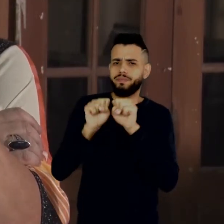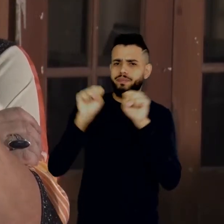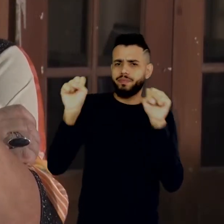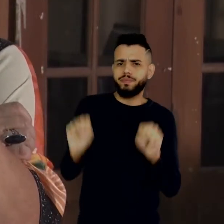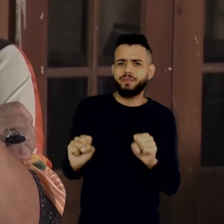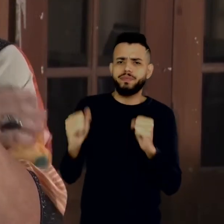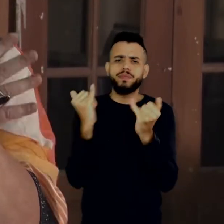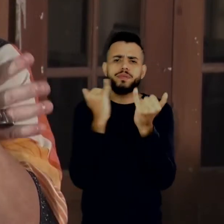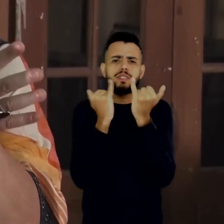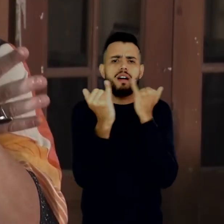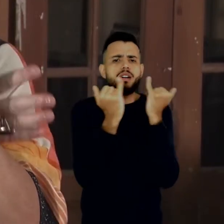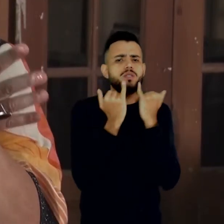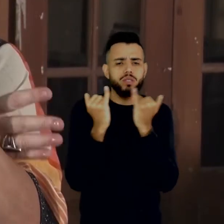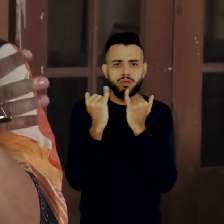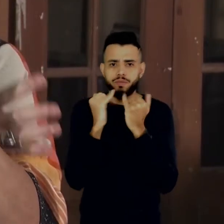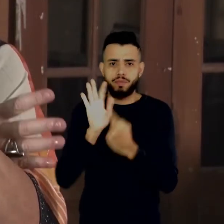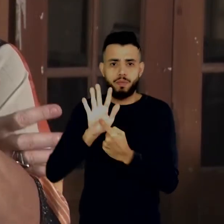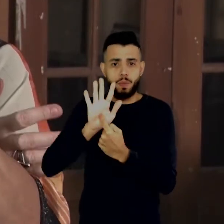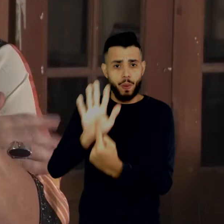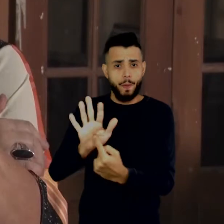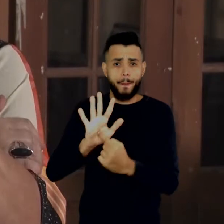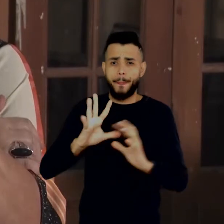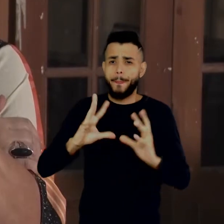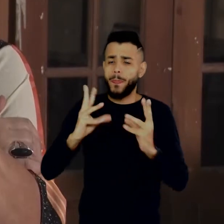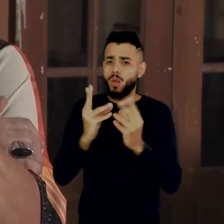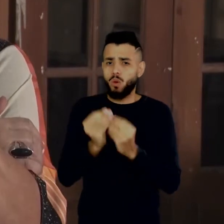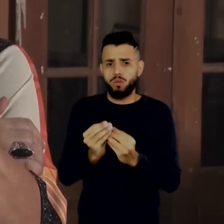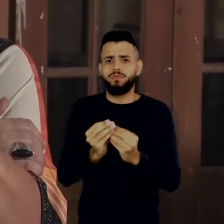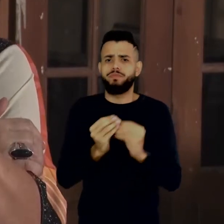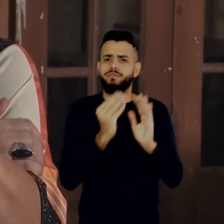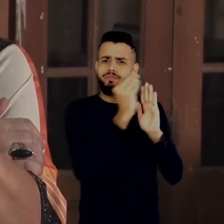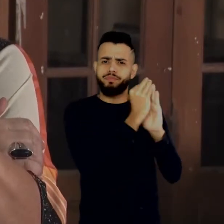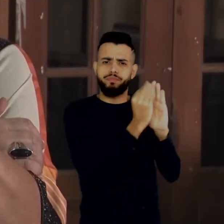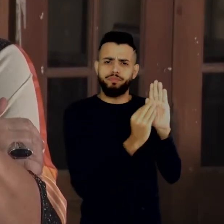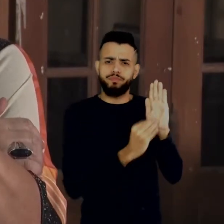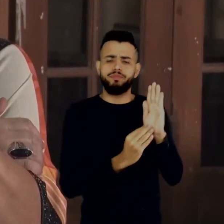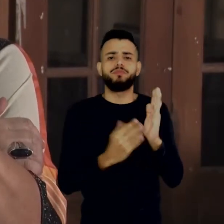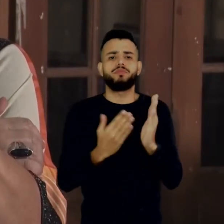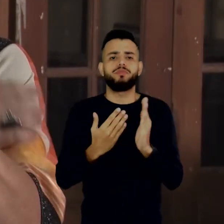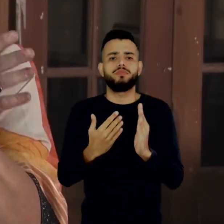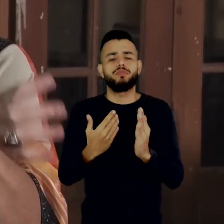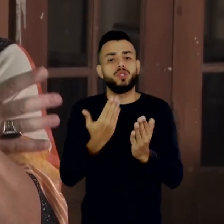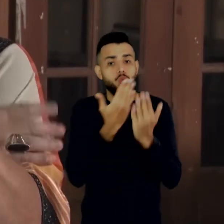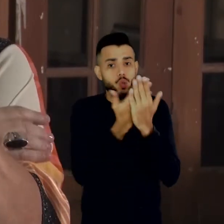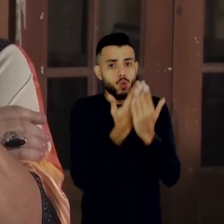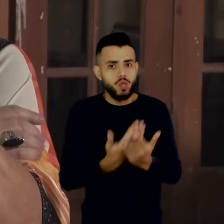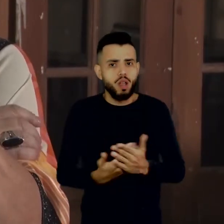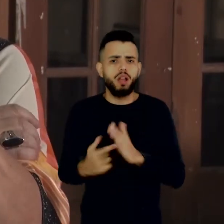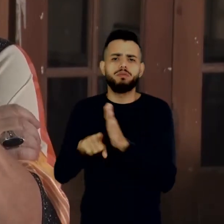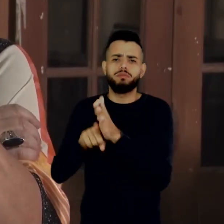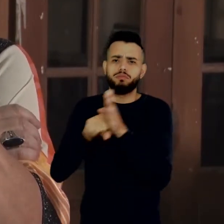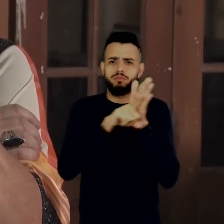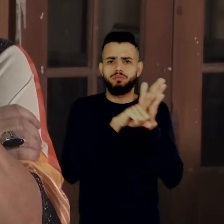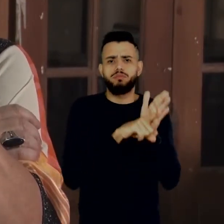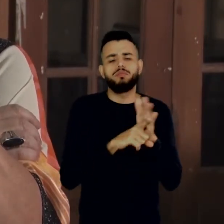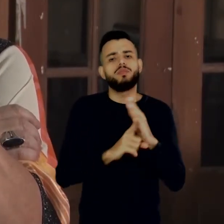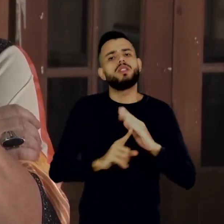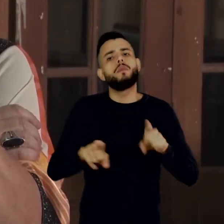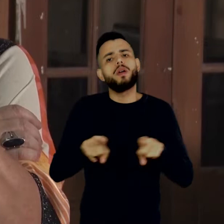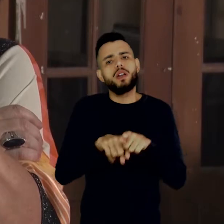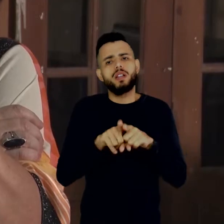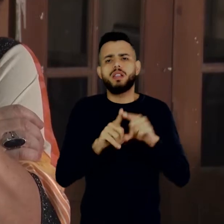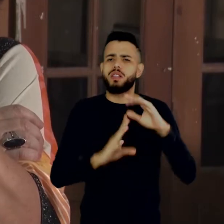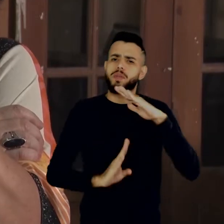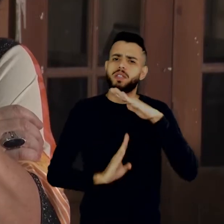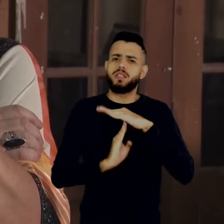de dados, que foram apontados em praticamente todos os casos estudados, né, e também com algumas limitações em nível